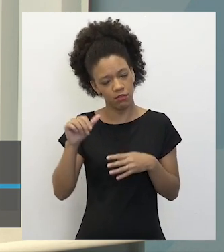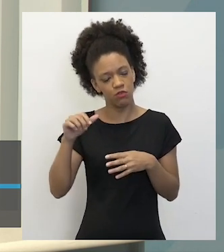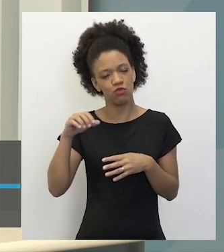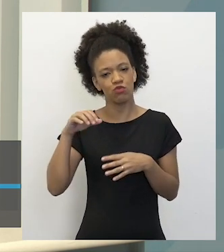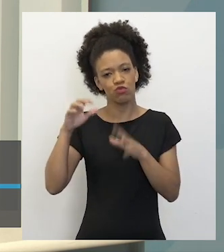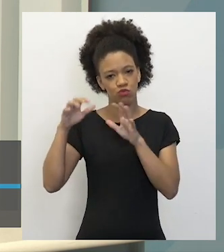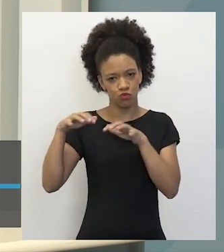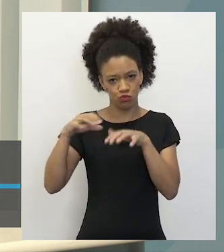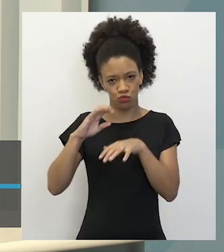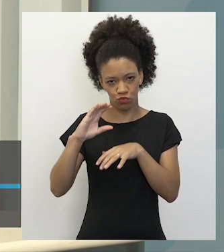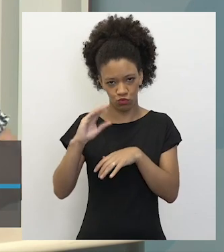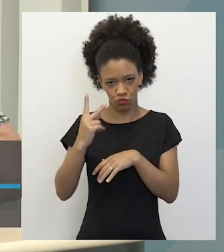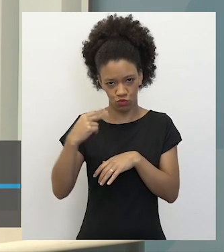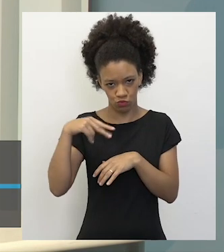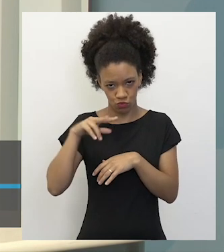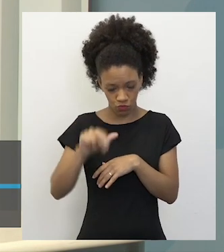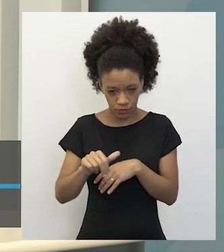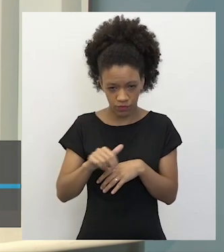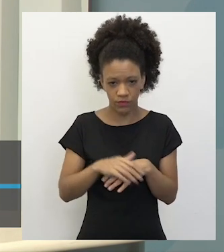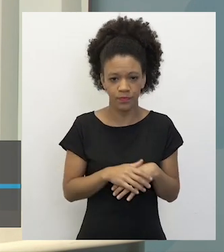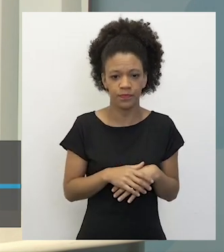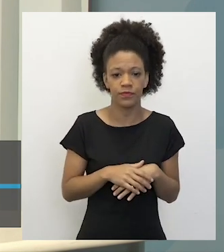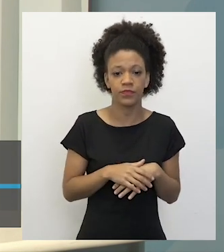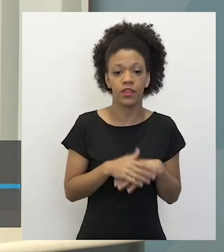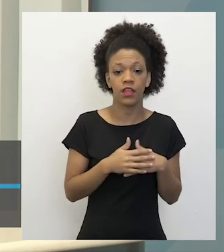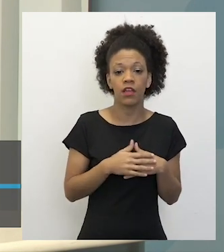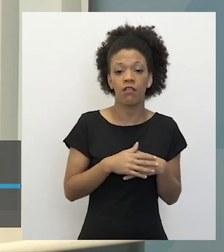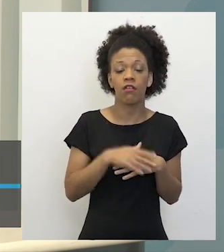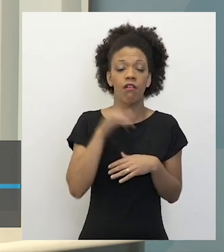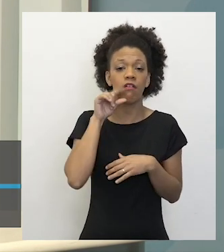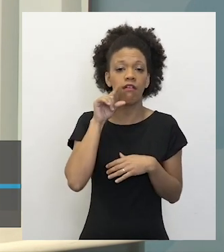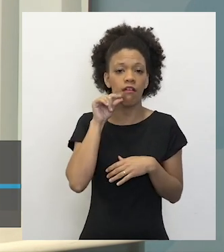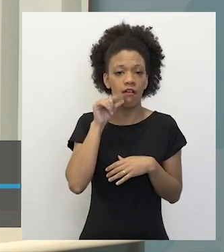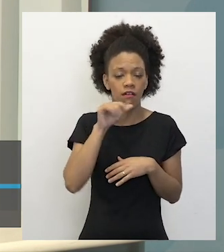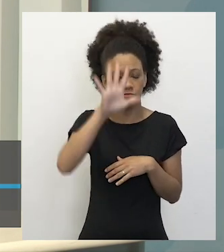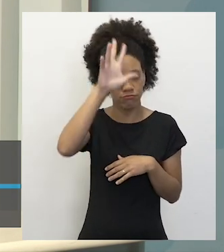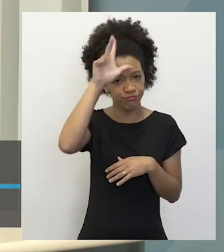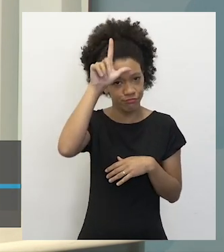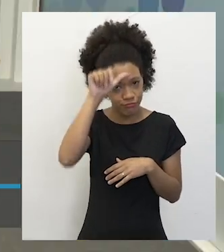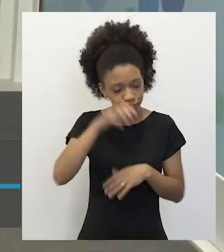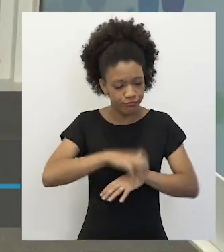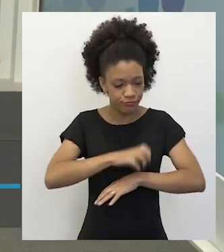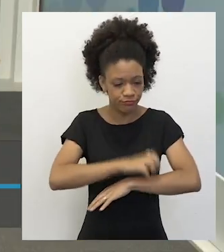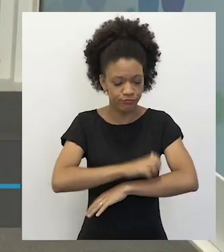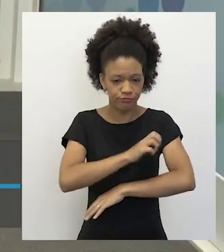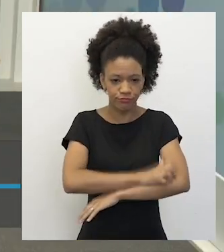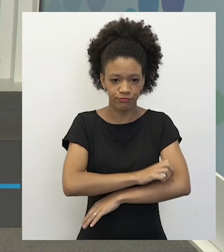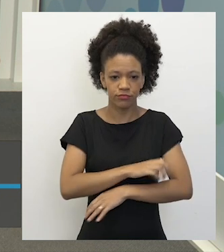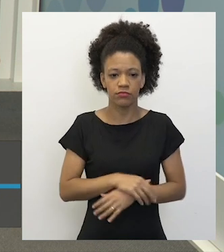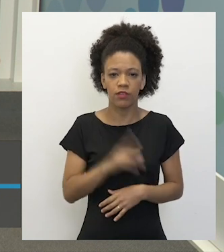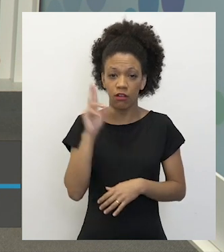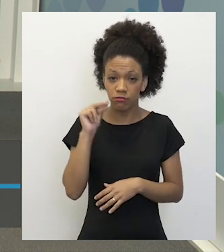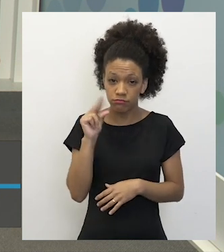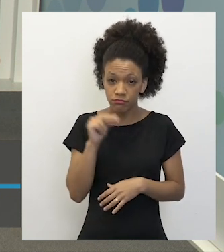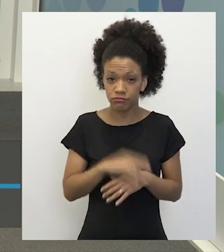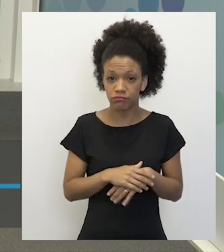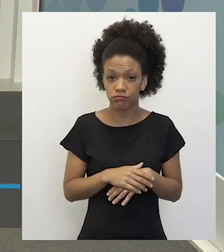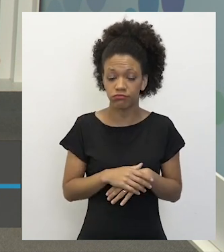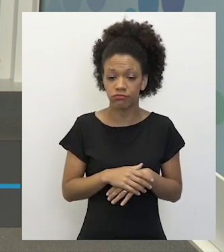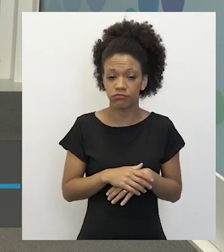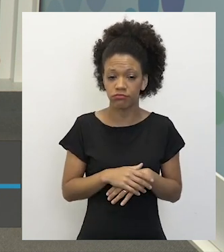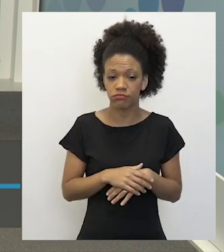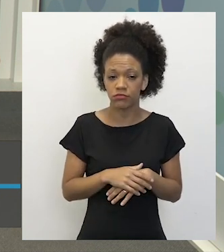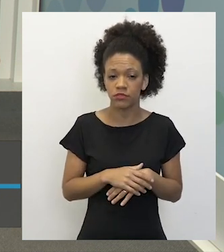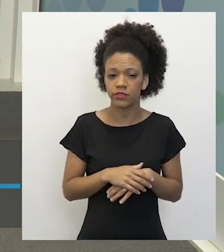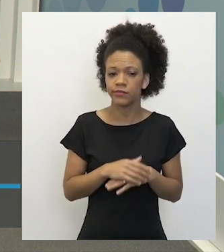mundo animal. O Gustavo colocou a galinha, o sapo, a lebre e a chuva. Eles deram a justificativa? Não, esses daqui não.